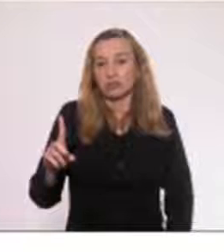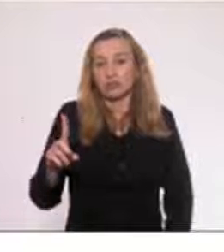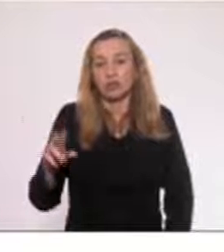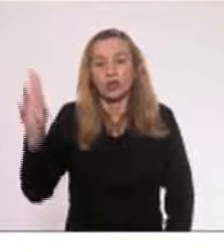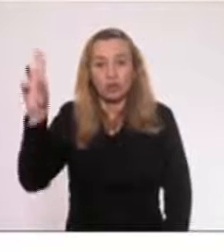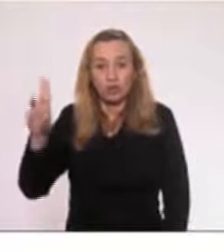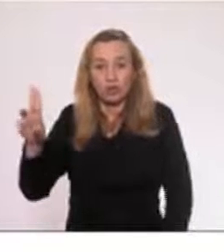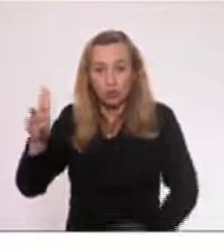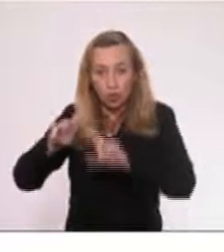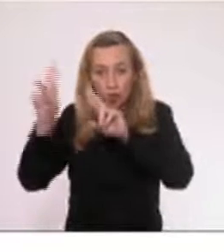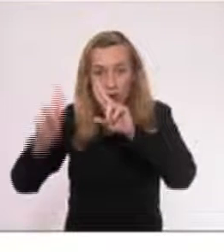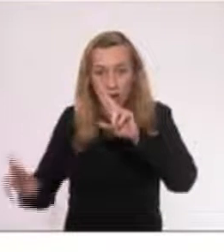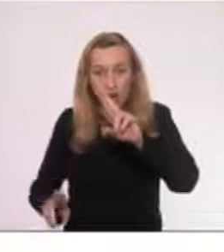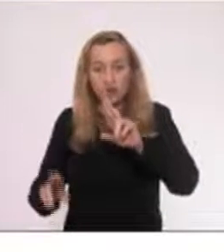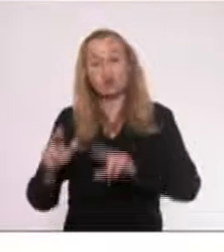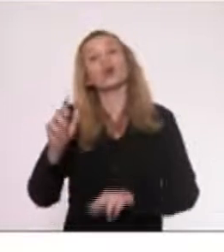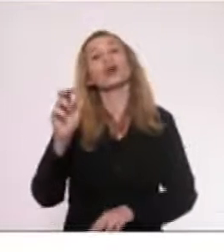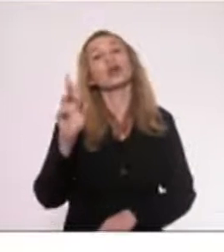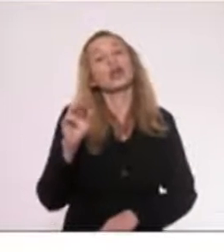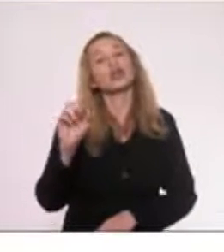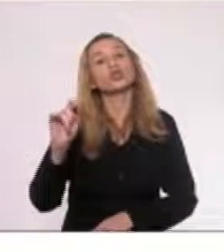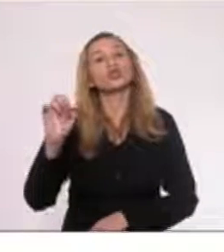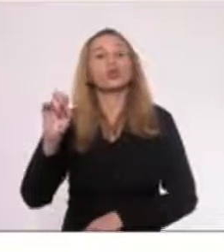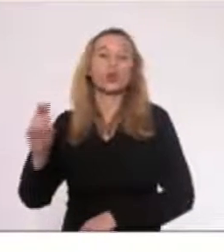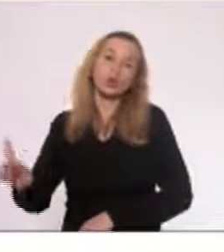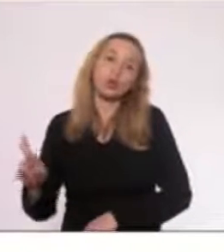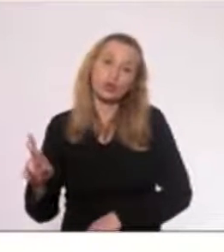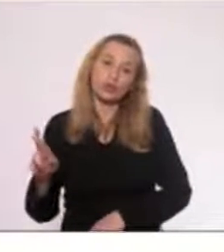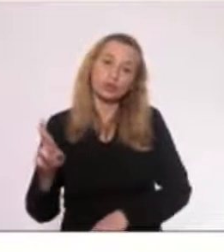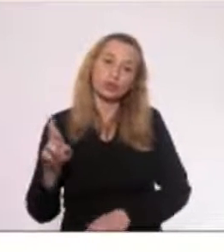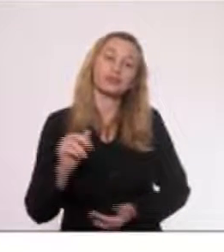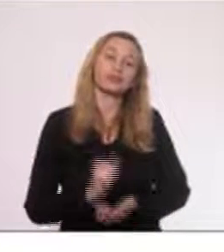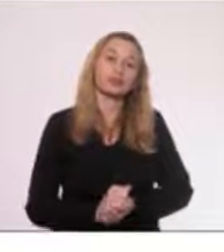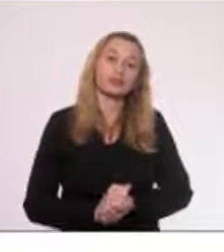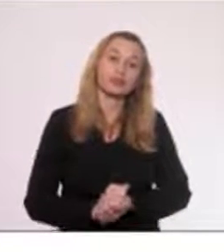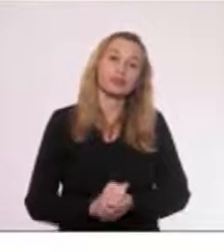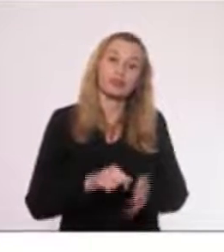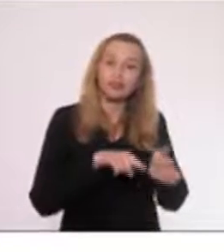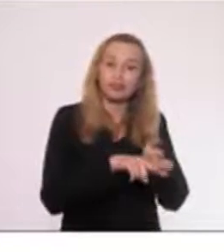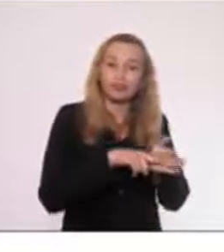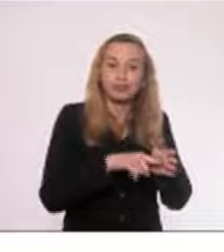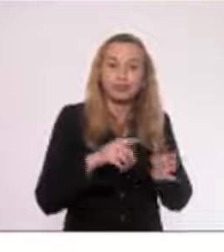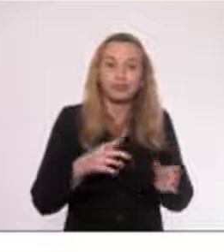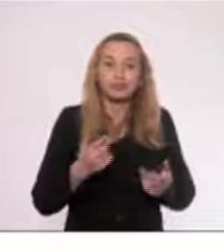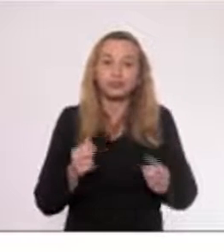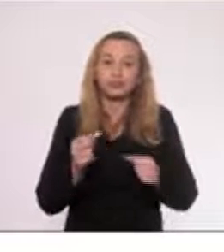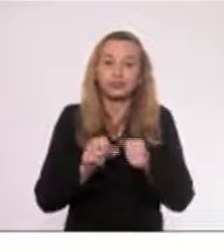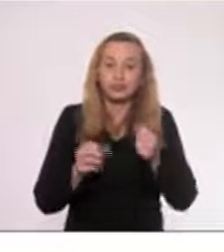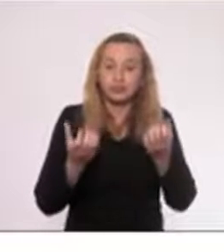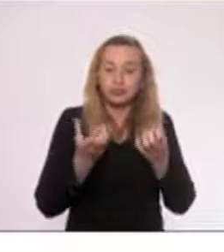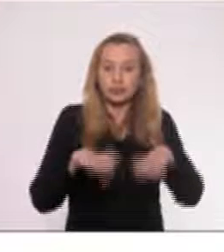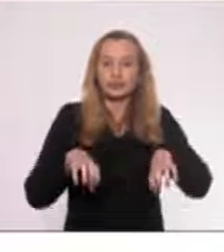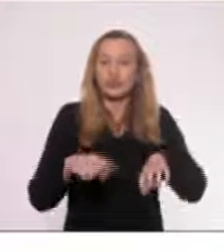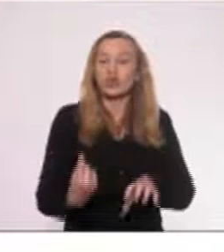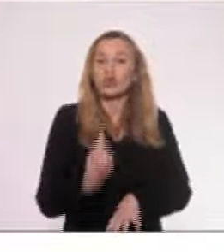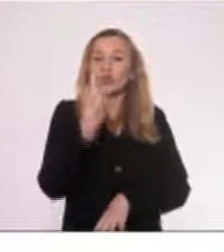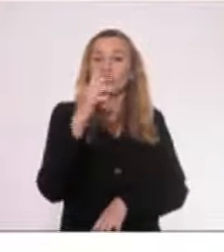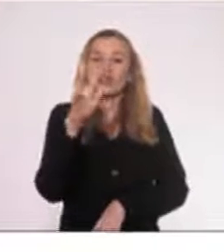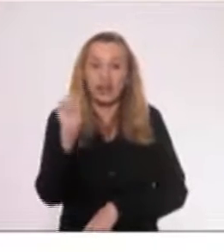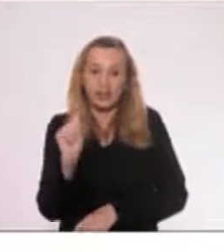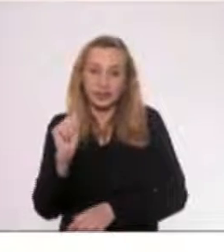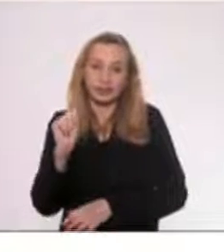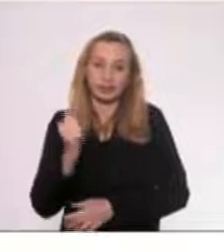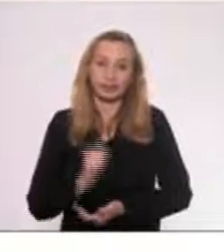de um reitor que realizou, ao arrepio da lei de recuperação fiscal, um concurso público com uma apenas